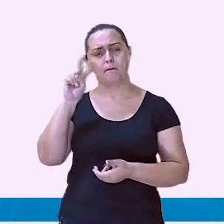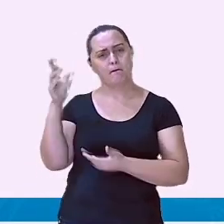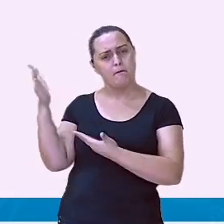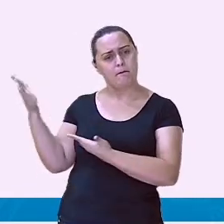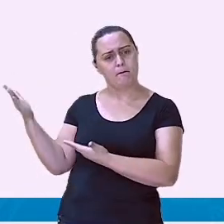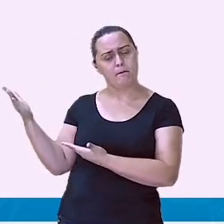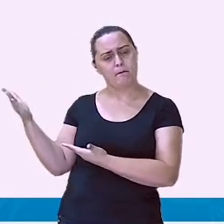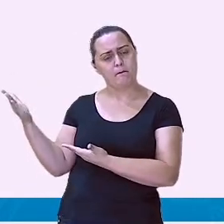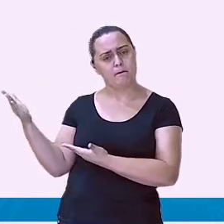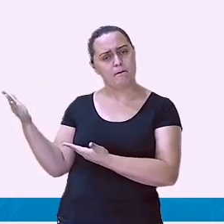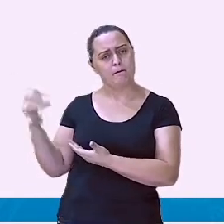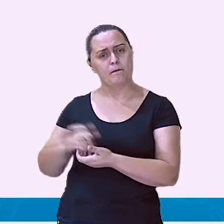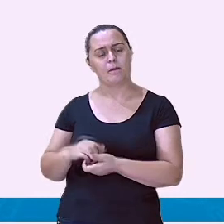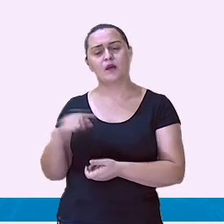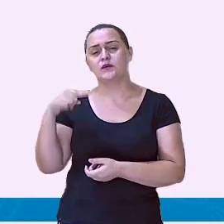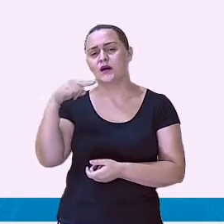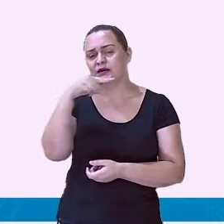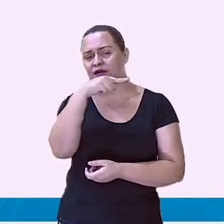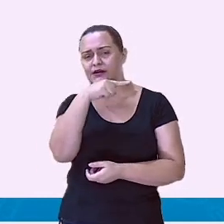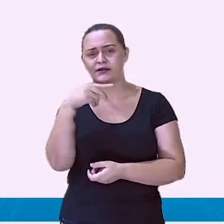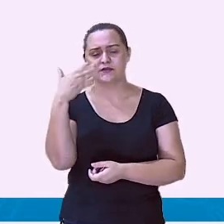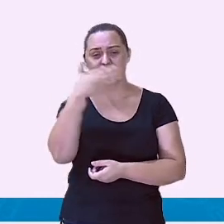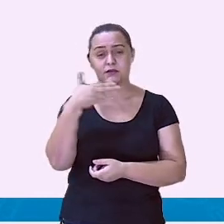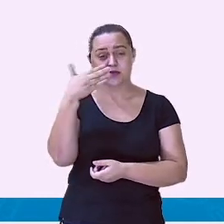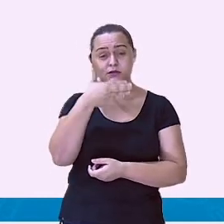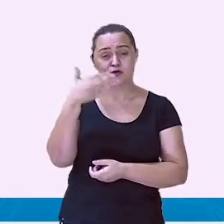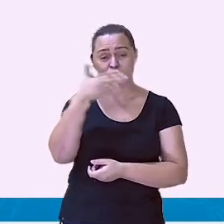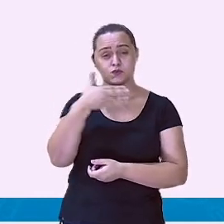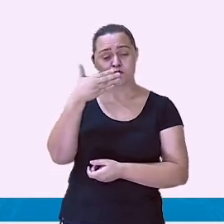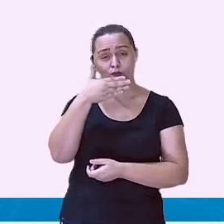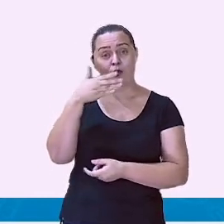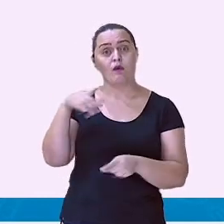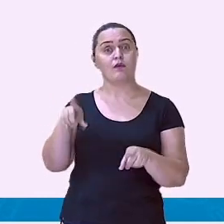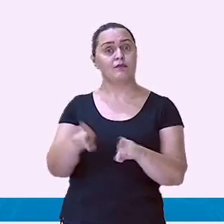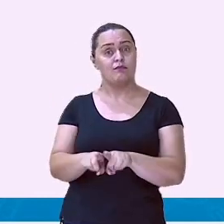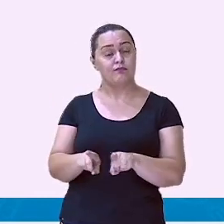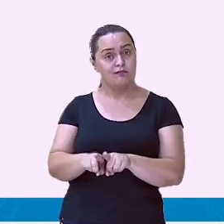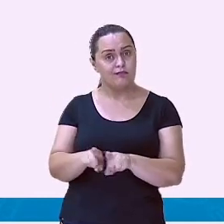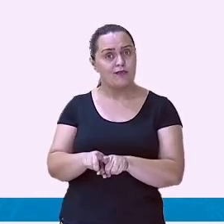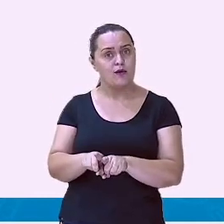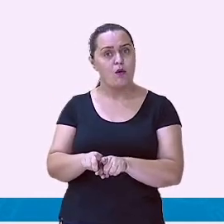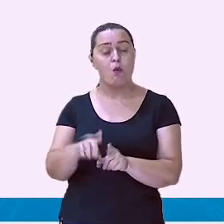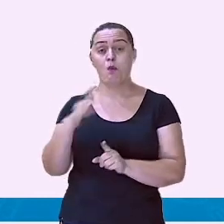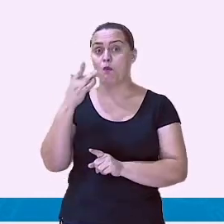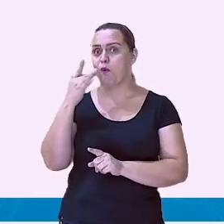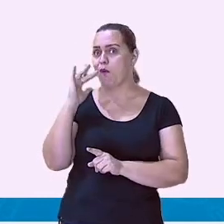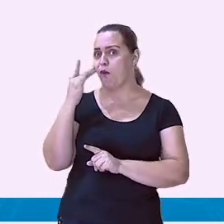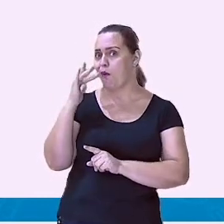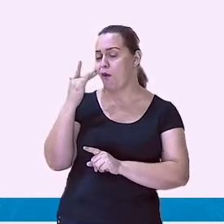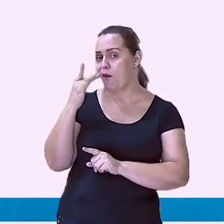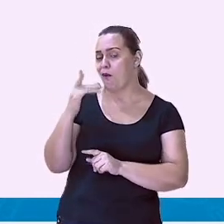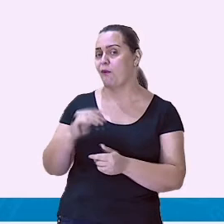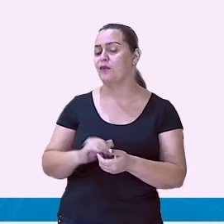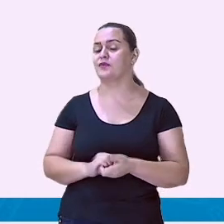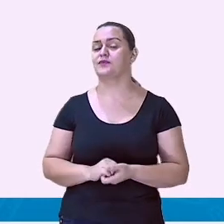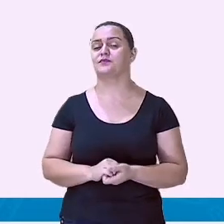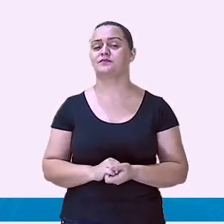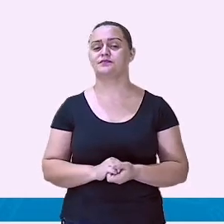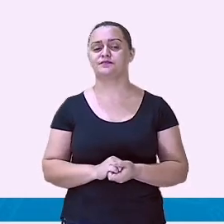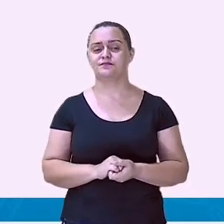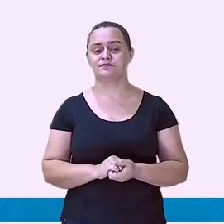cana-de-açúcar, as drogas do sertão, o ouro das Minas, Minas